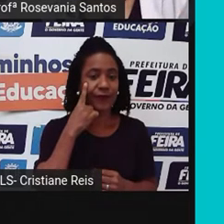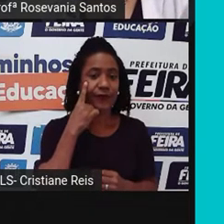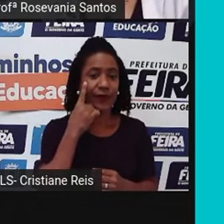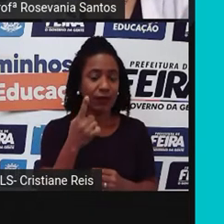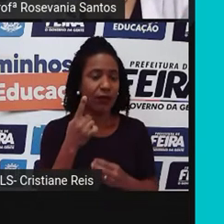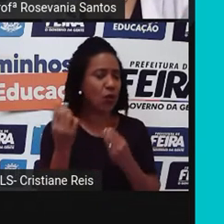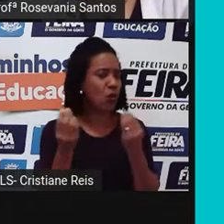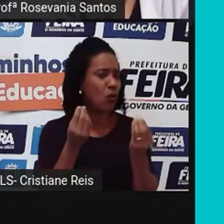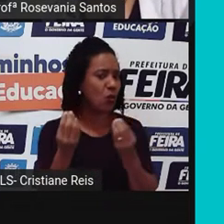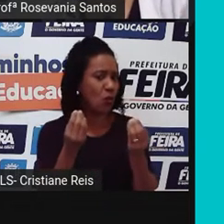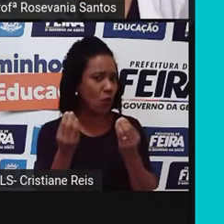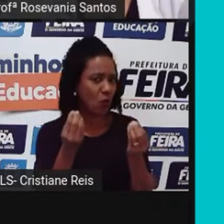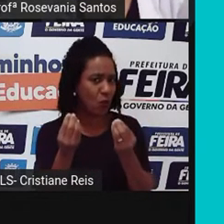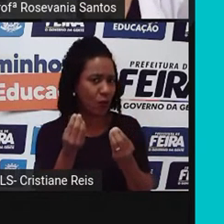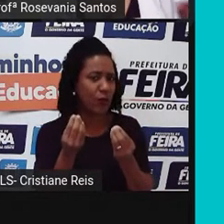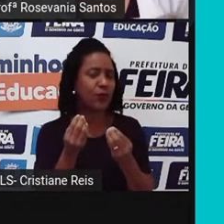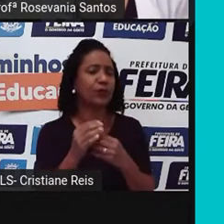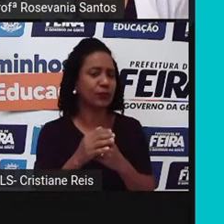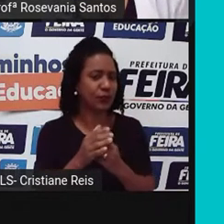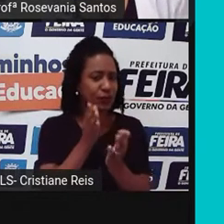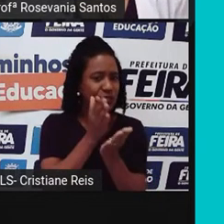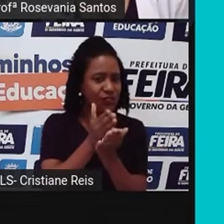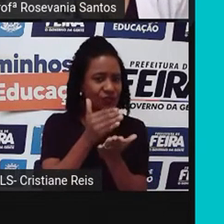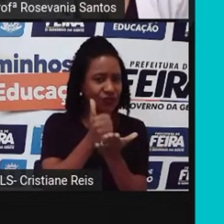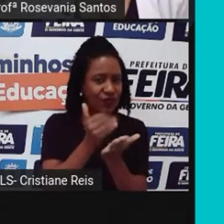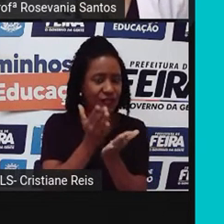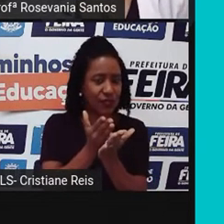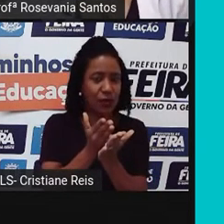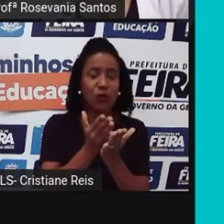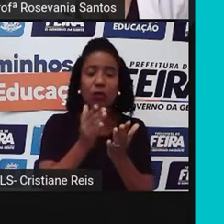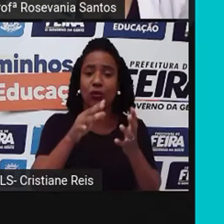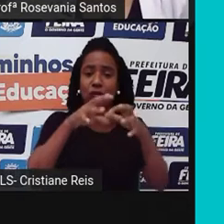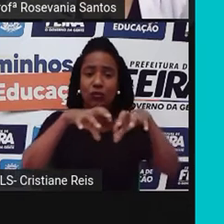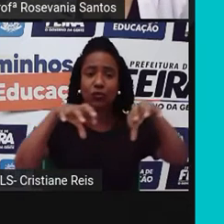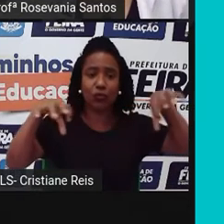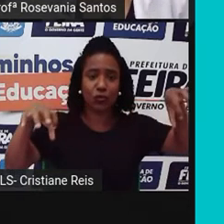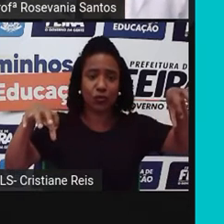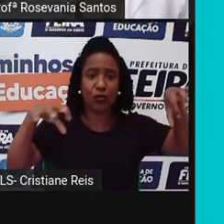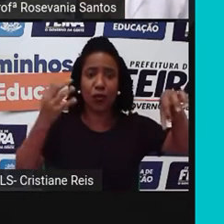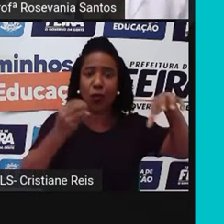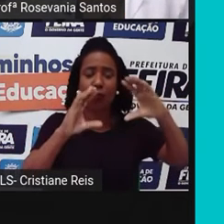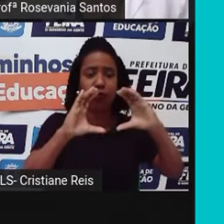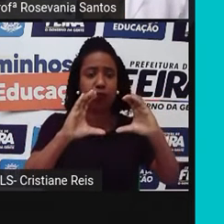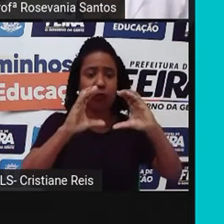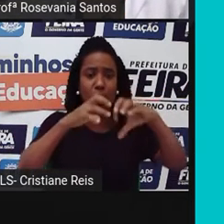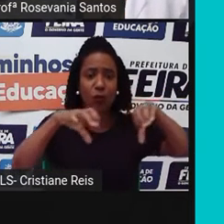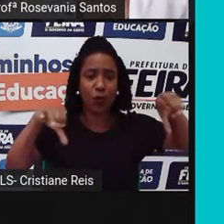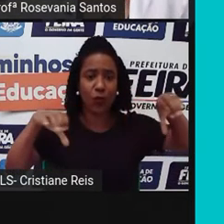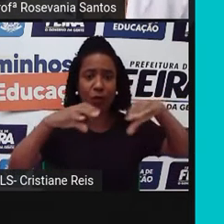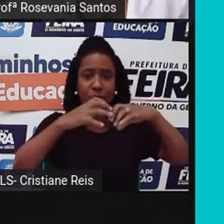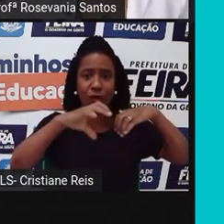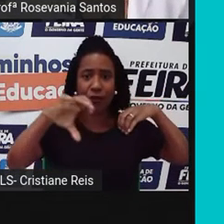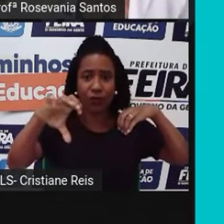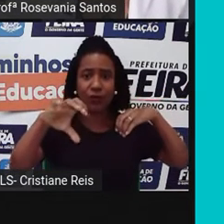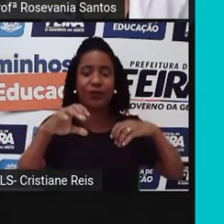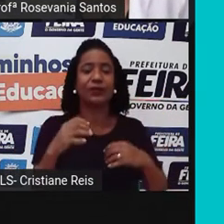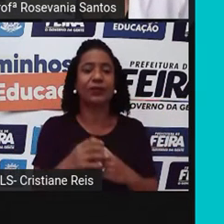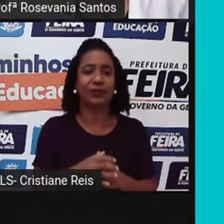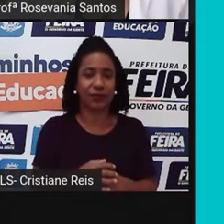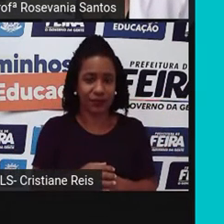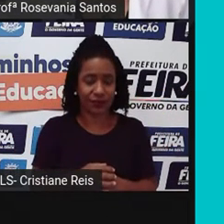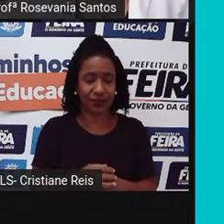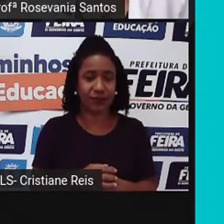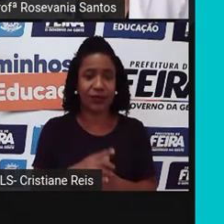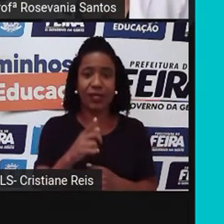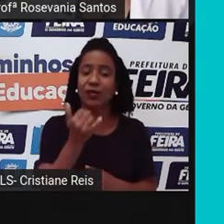gente regionalizar esse espaço é a divisão continental. E botou um M aqui, ó. Desculpa, gente. É